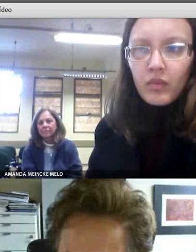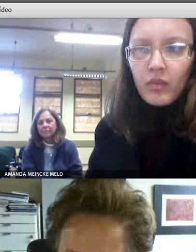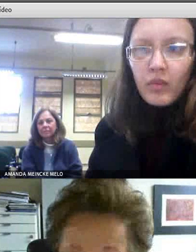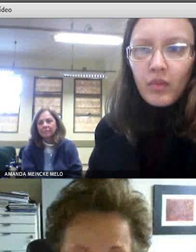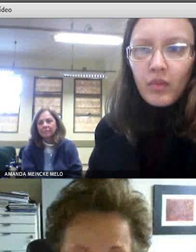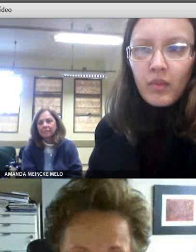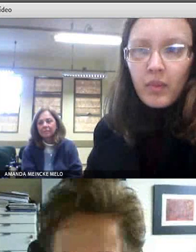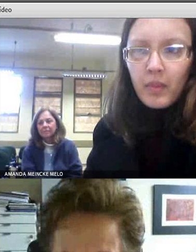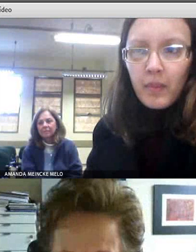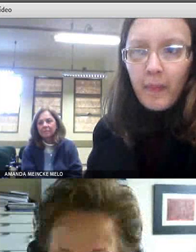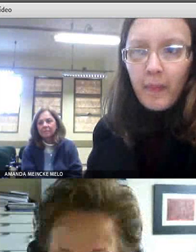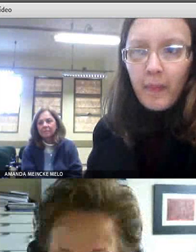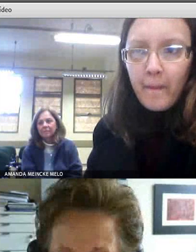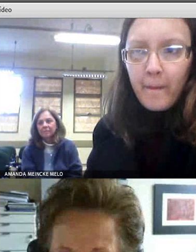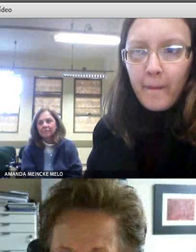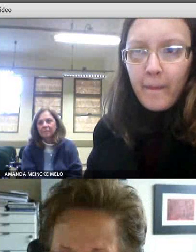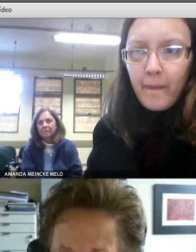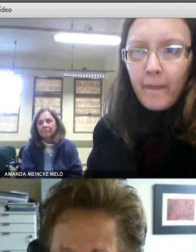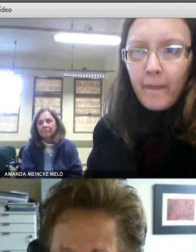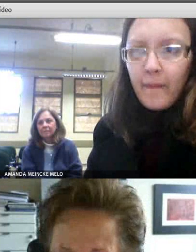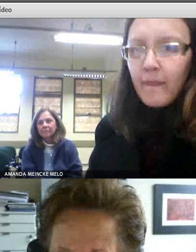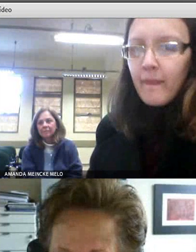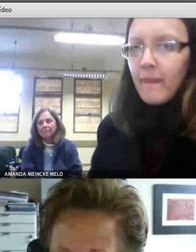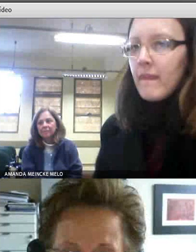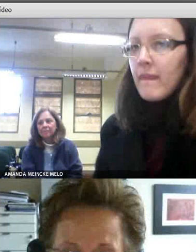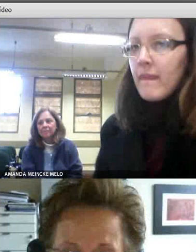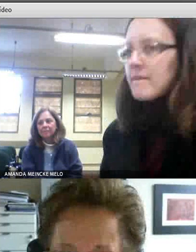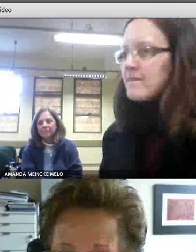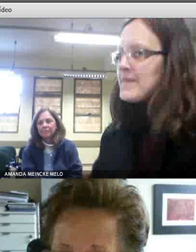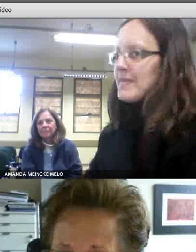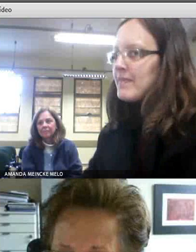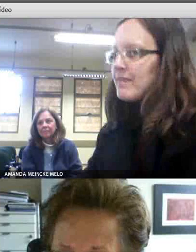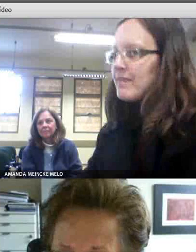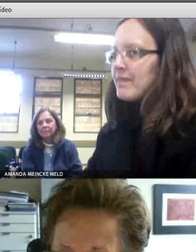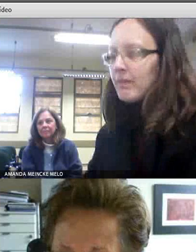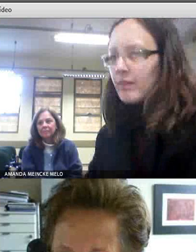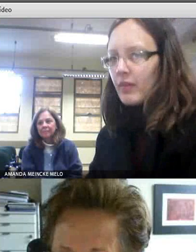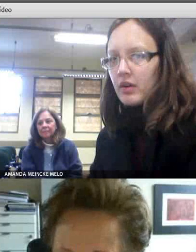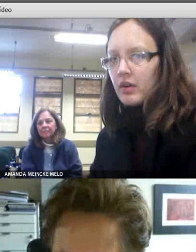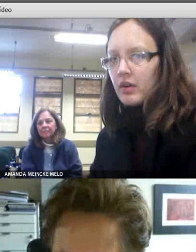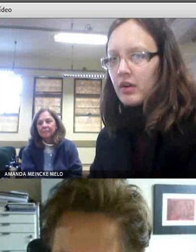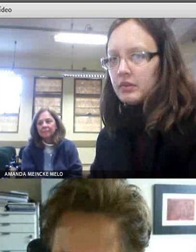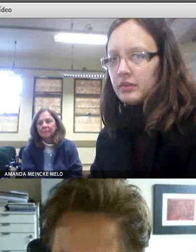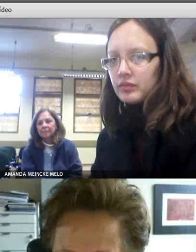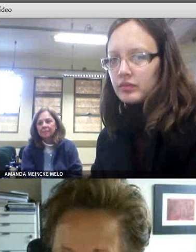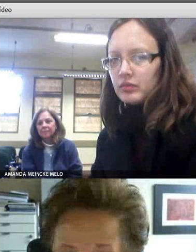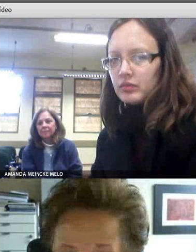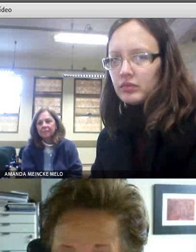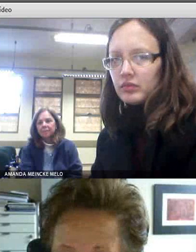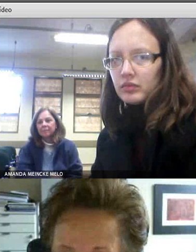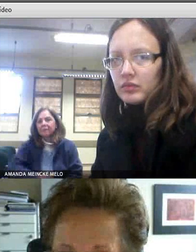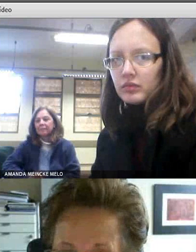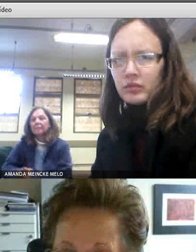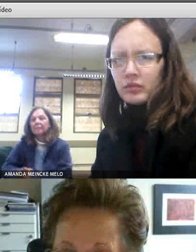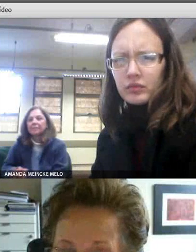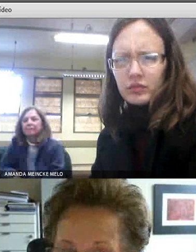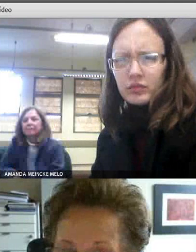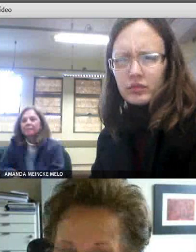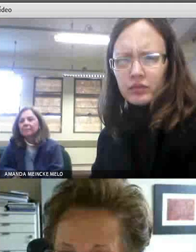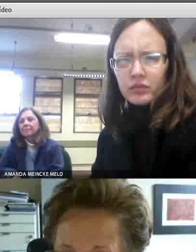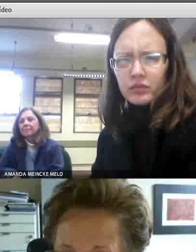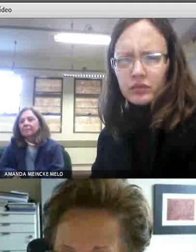Porque o problema é dizer que informática e educação no mundo desenvolvido, só porque a nota do PISA, a avaliação internacional, é